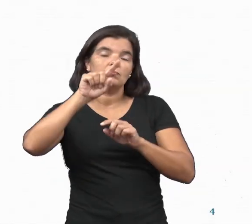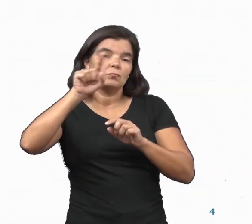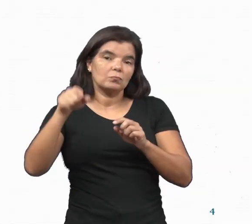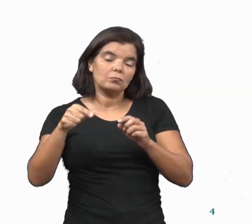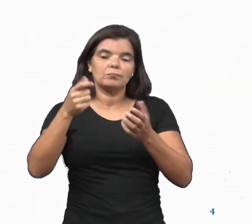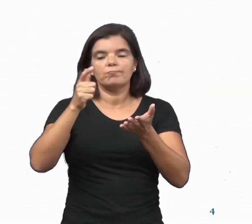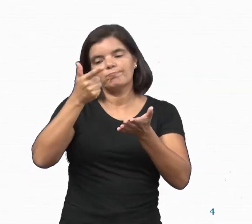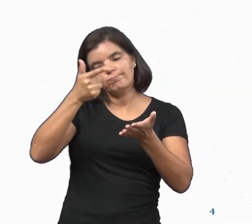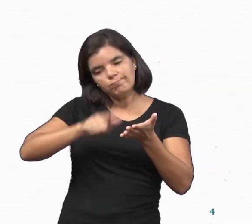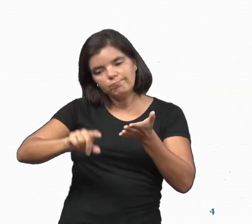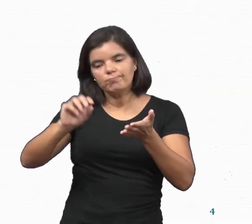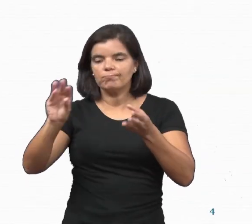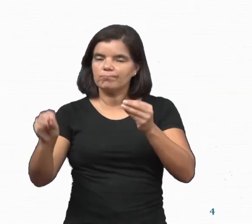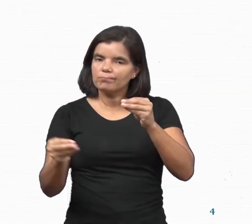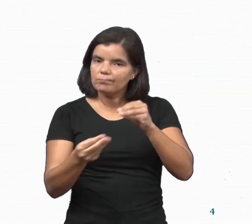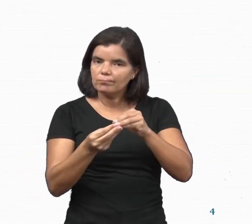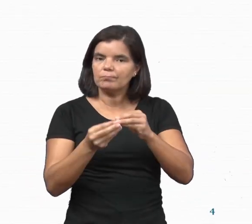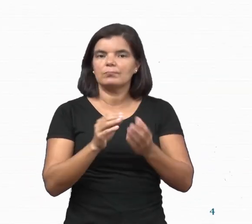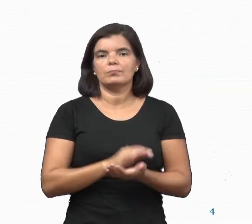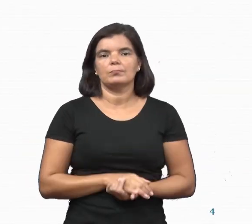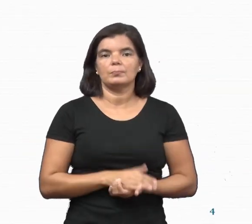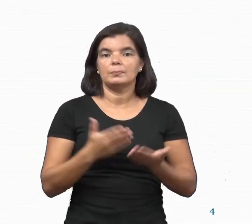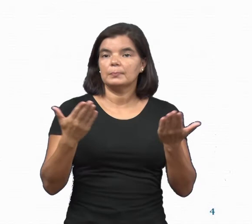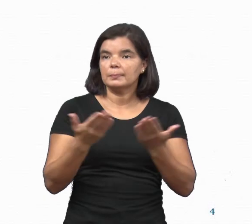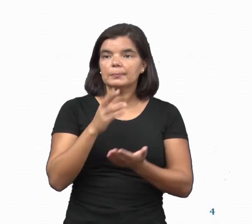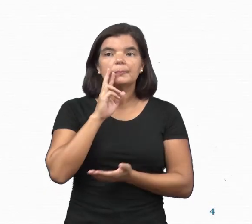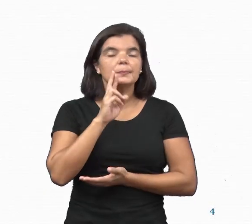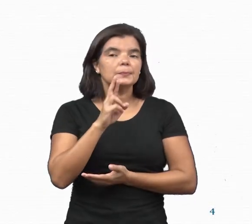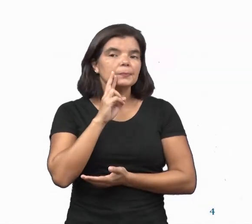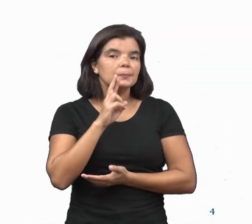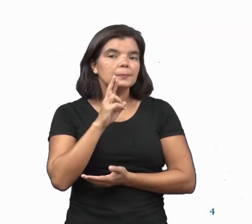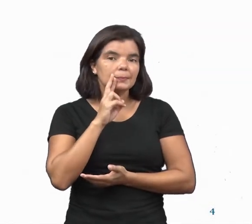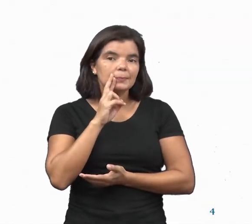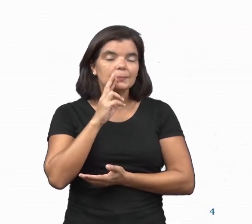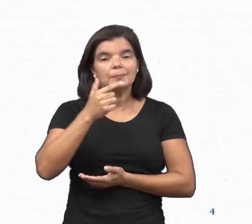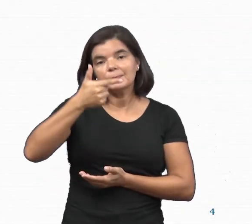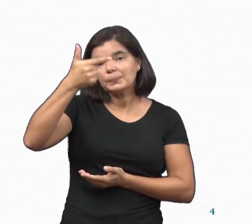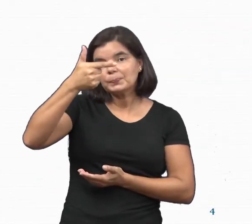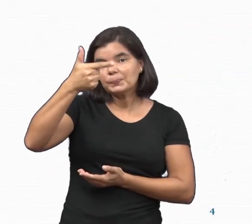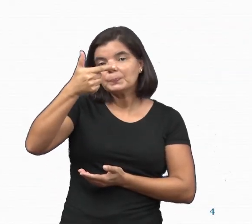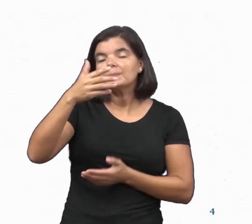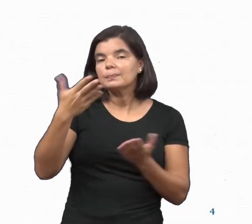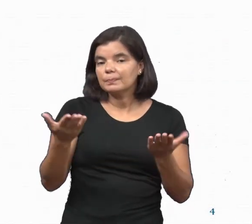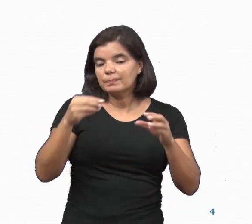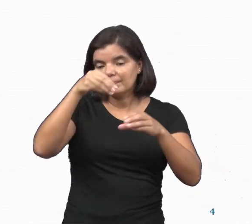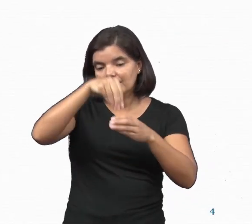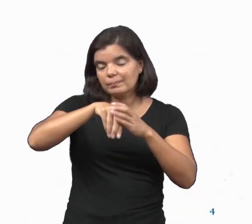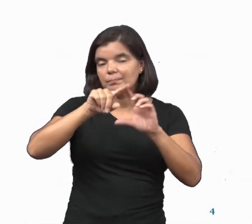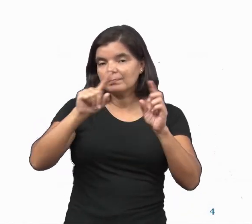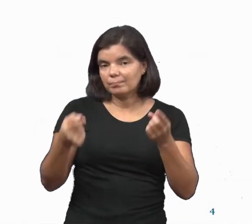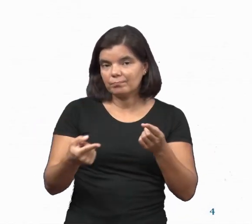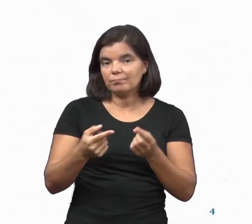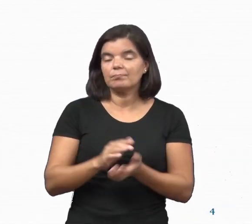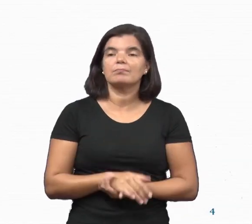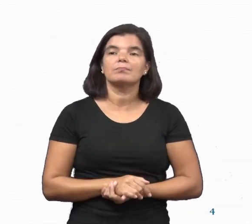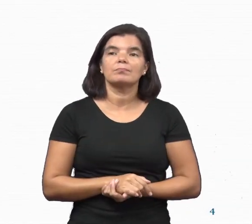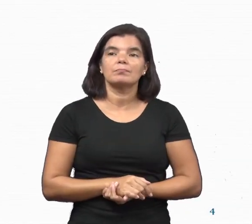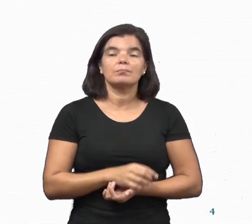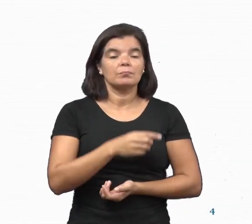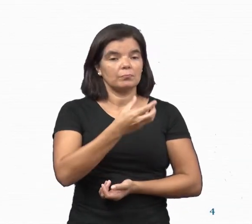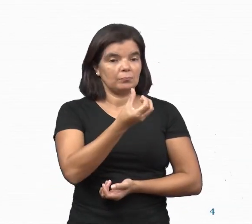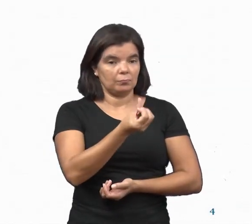resto eu reescrevo. Agora eu resolvo essa potenciação que está dentro do parênteses. Eu repito o 6